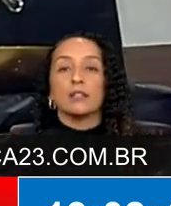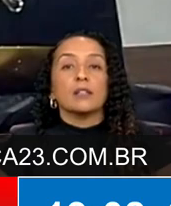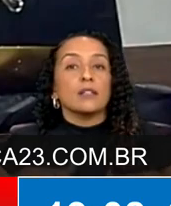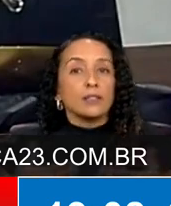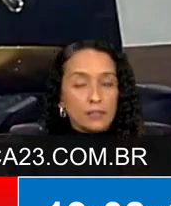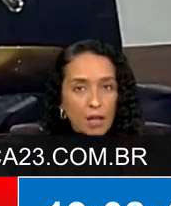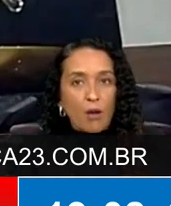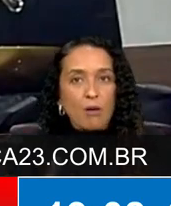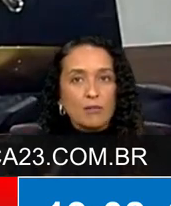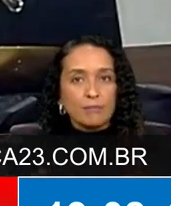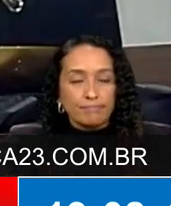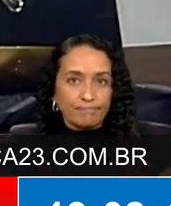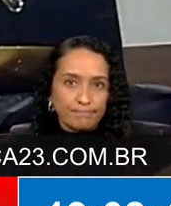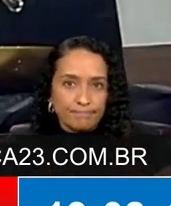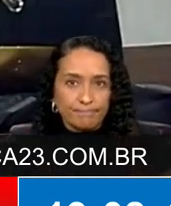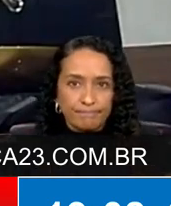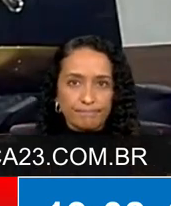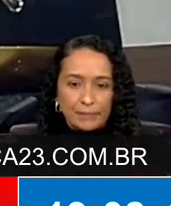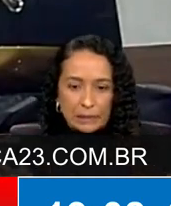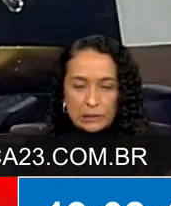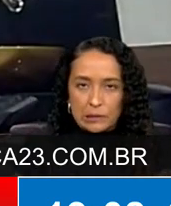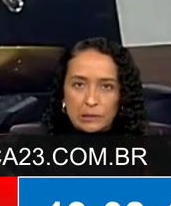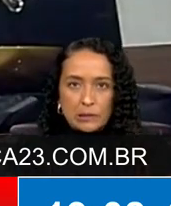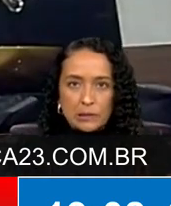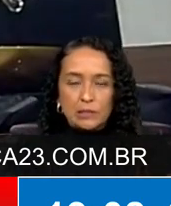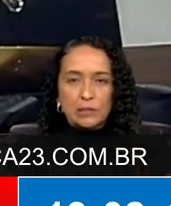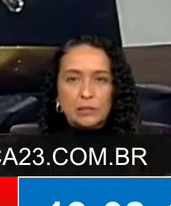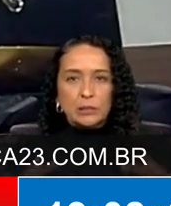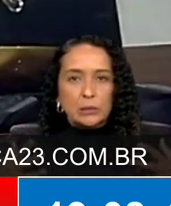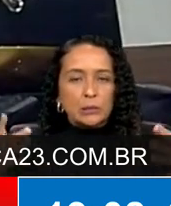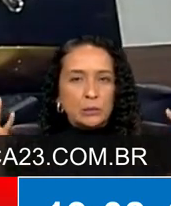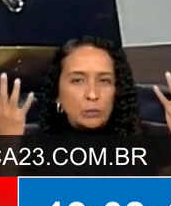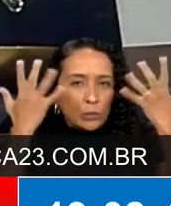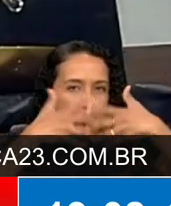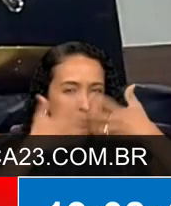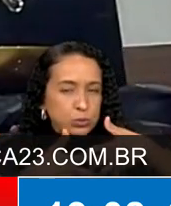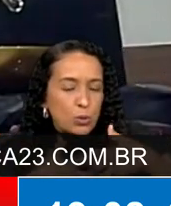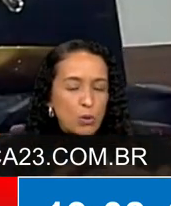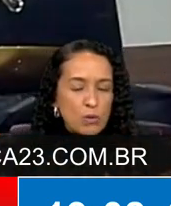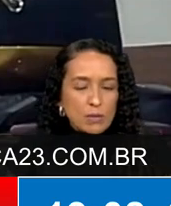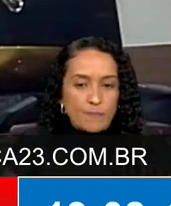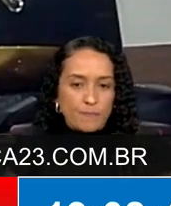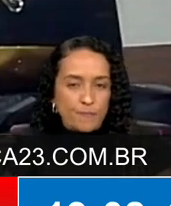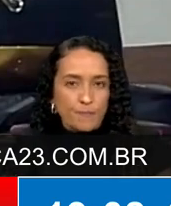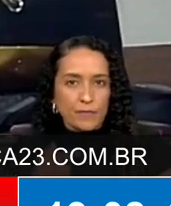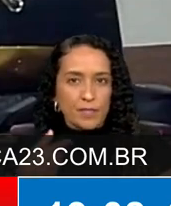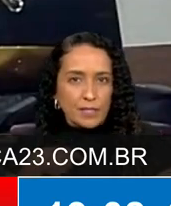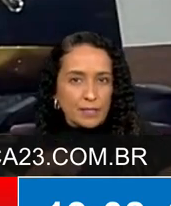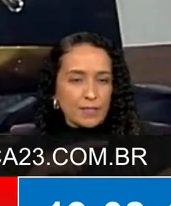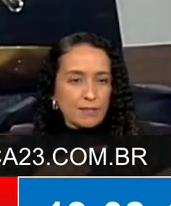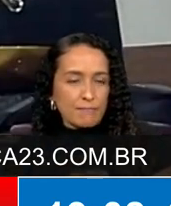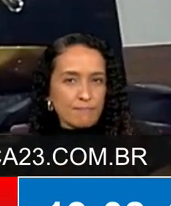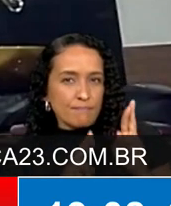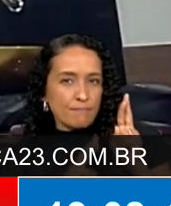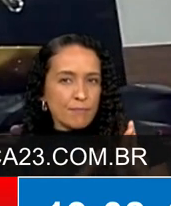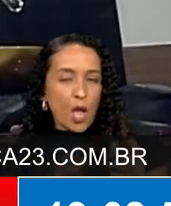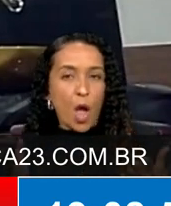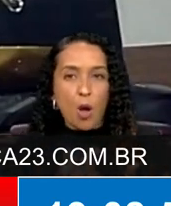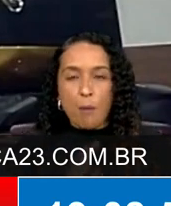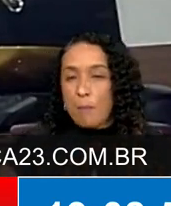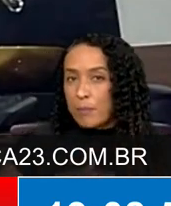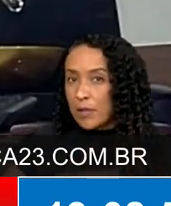esse mecanismo acaba prendendo as pessoas e fazendo com que elas tenham a expectativa de que em algum